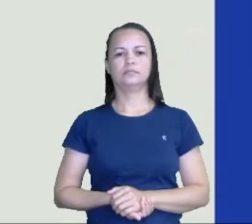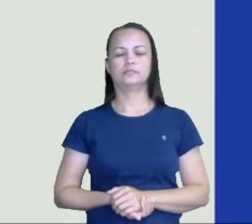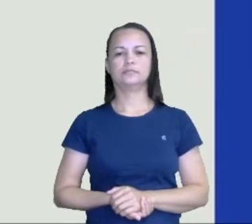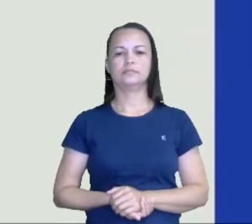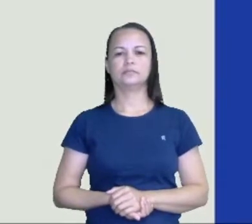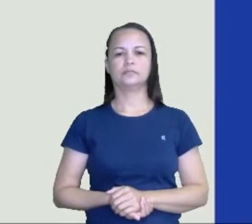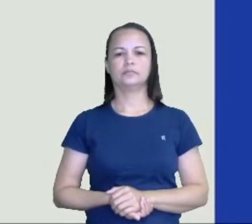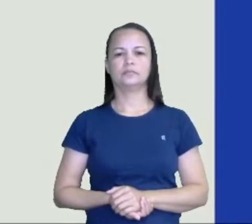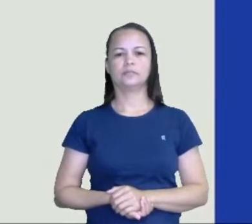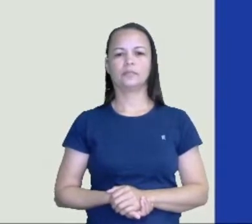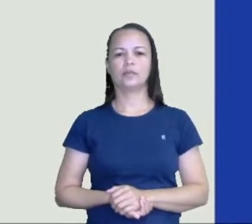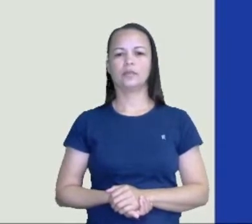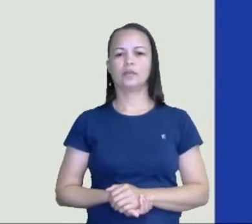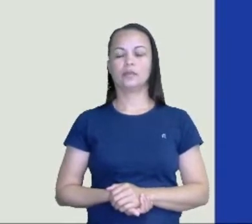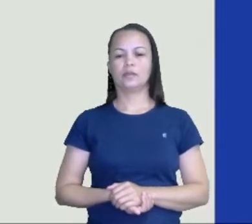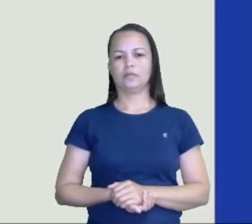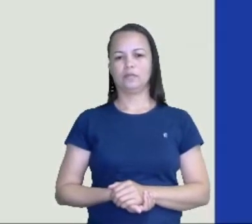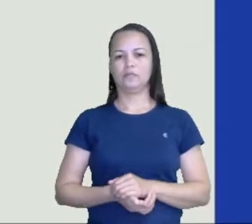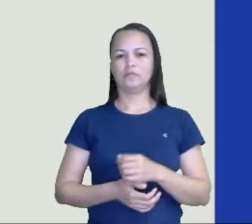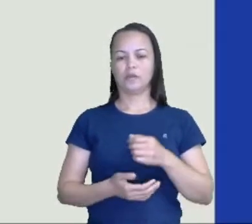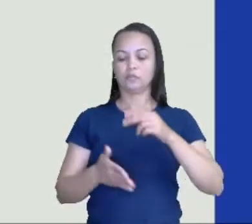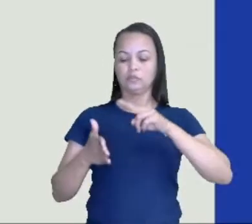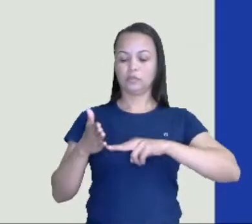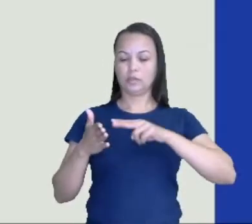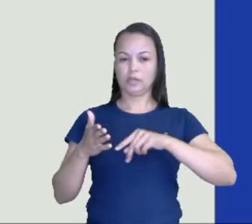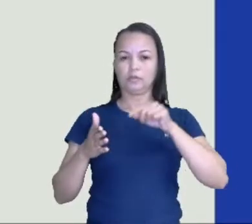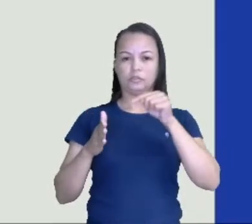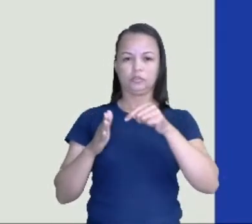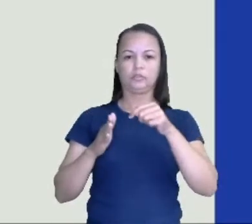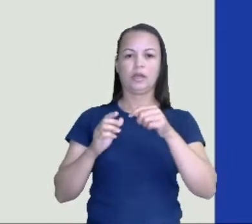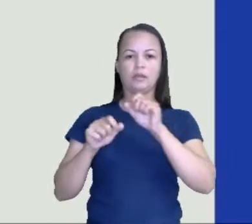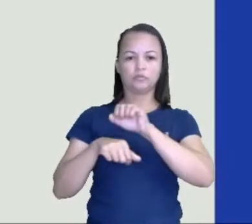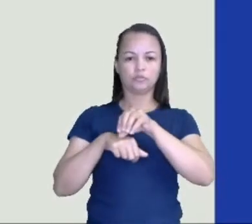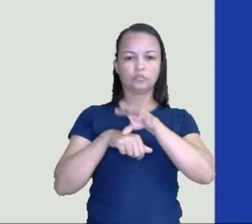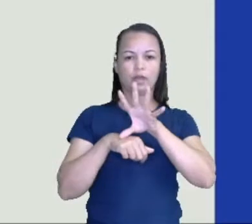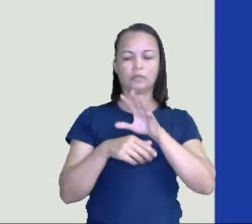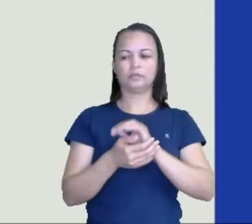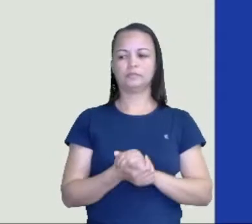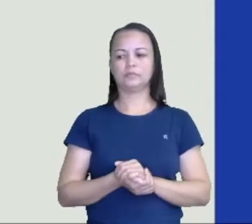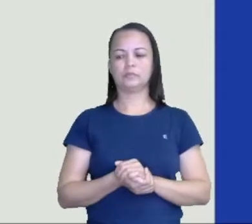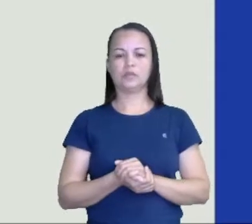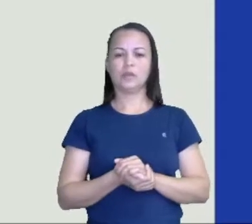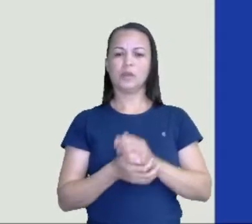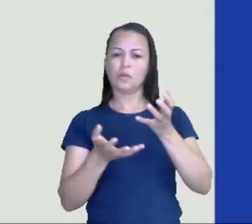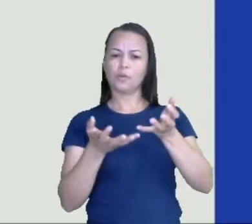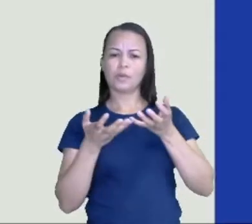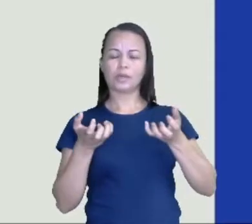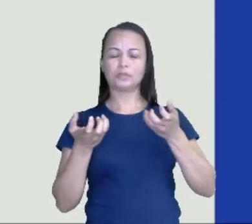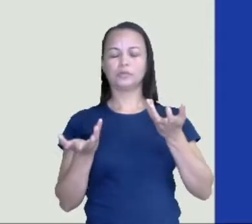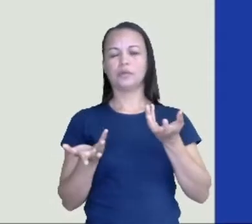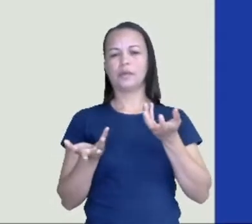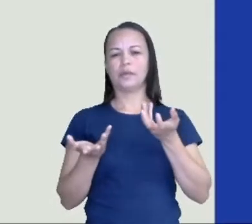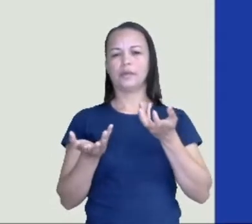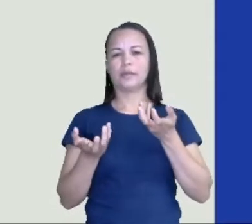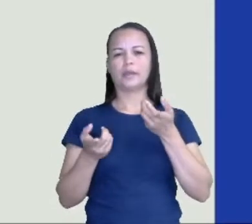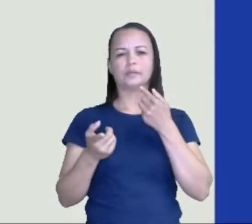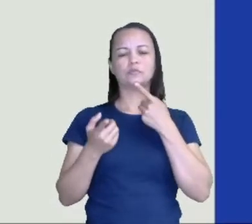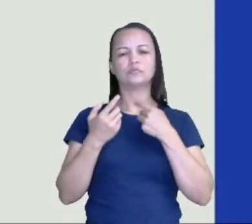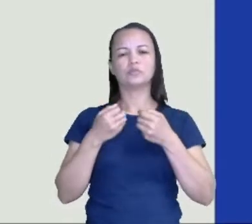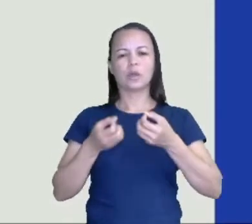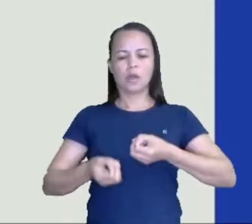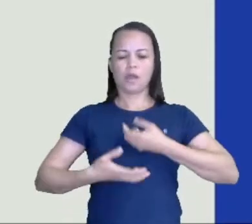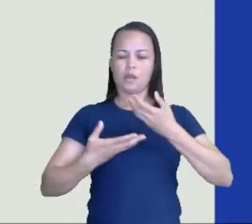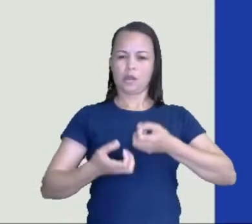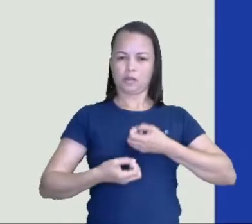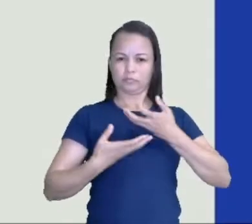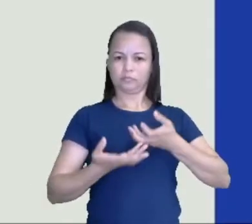Vamos ler o que está no slide. Quando queremos nos expressar verbalmente, seja de